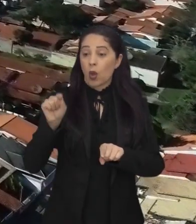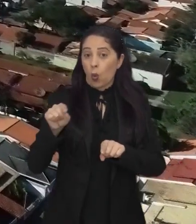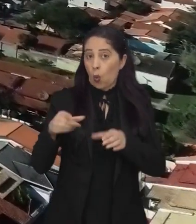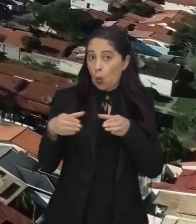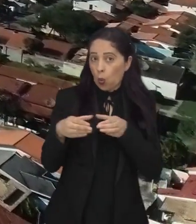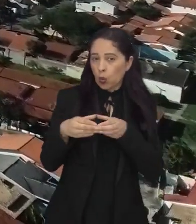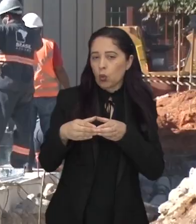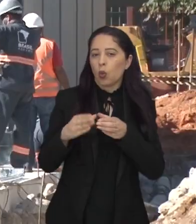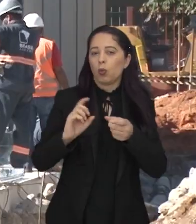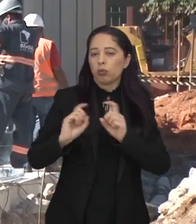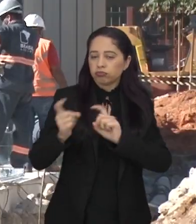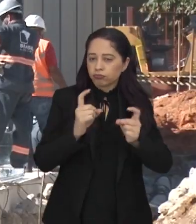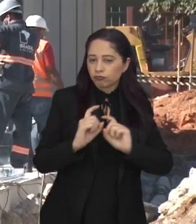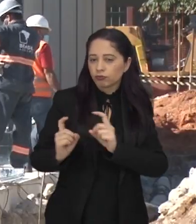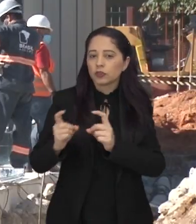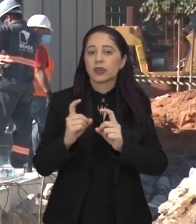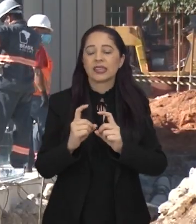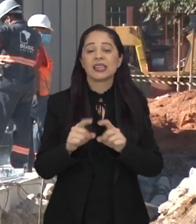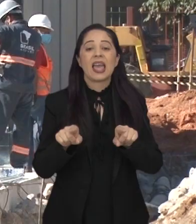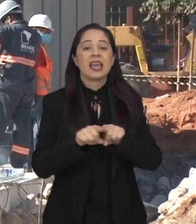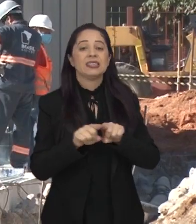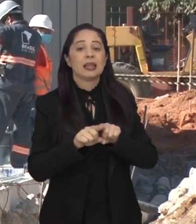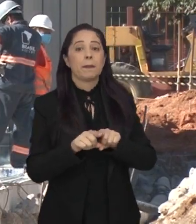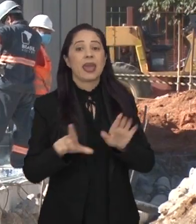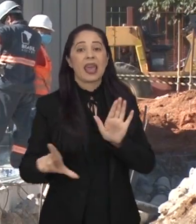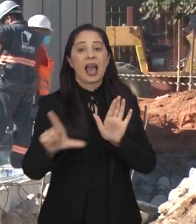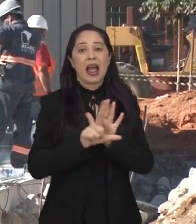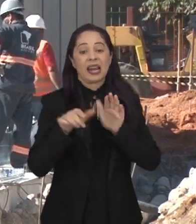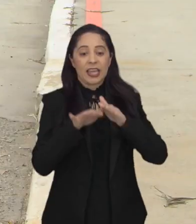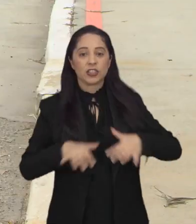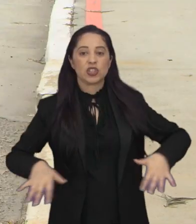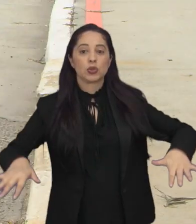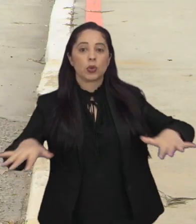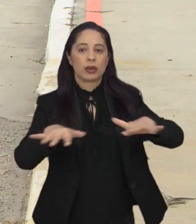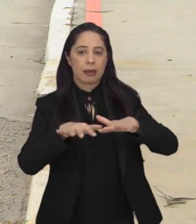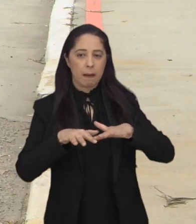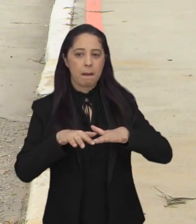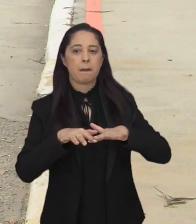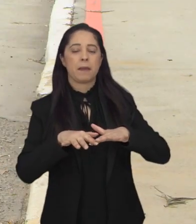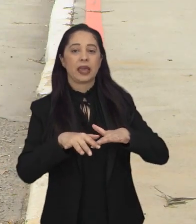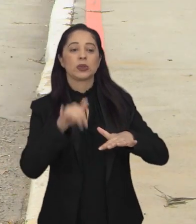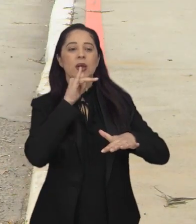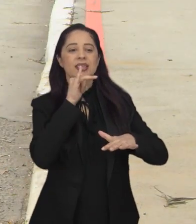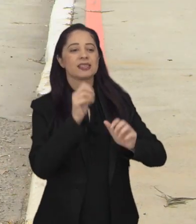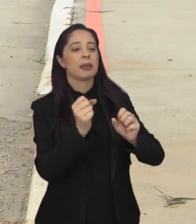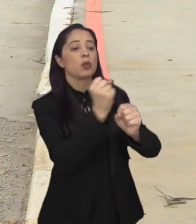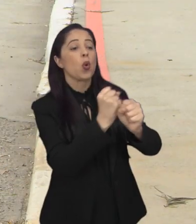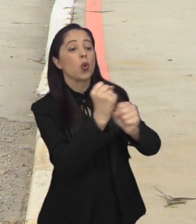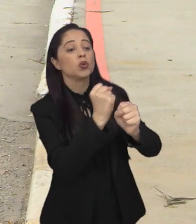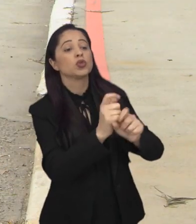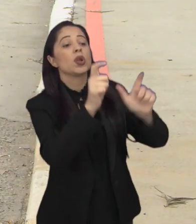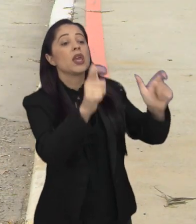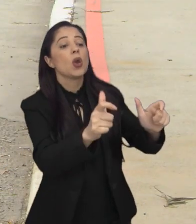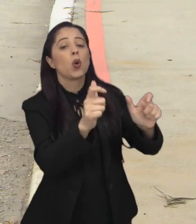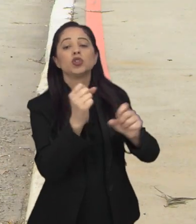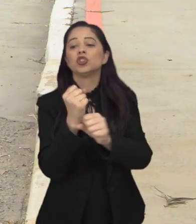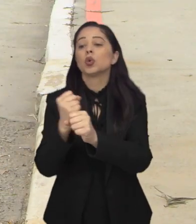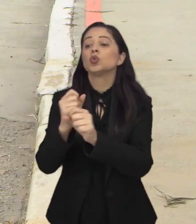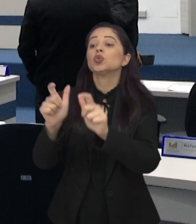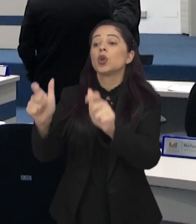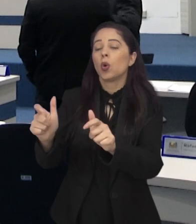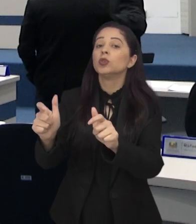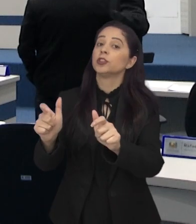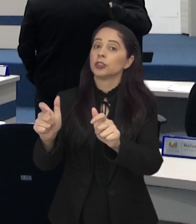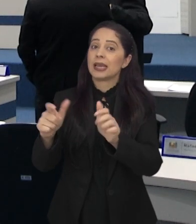importantes para a cidade, como onde é permitido novas construções e quais tipos de atividades podem ser realizadas nos